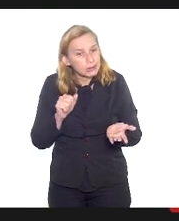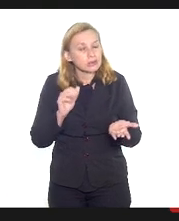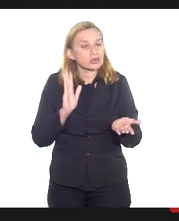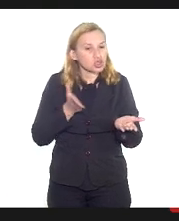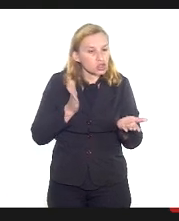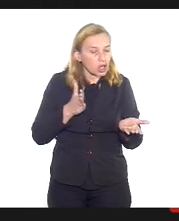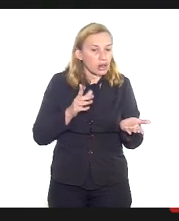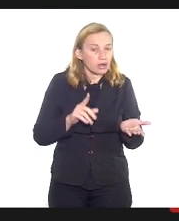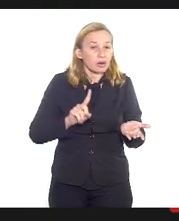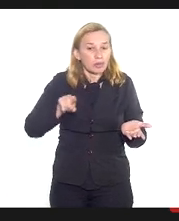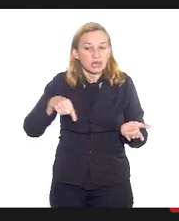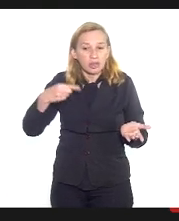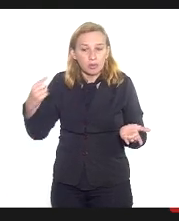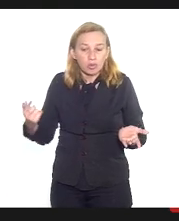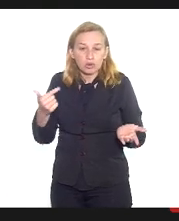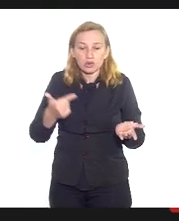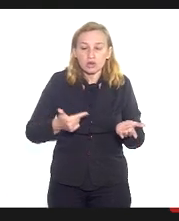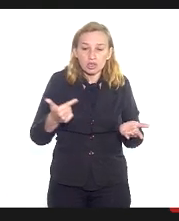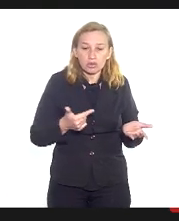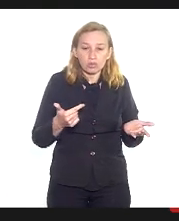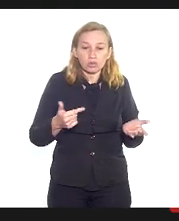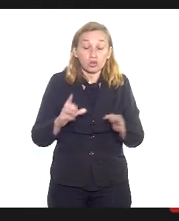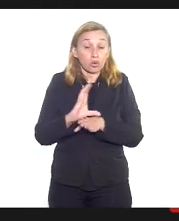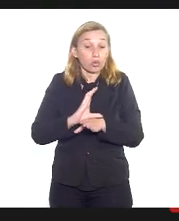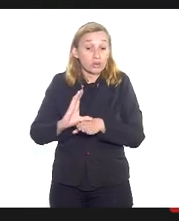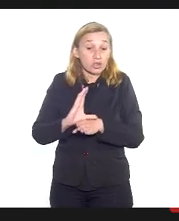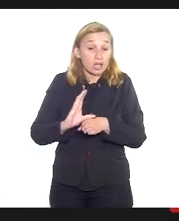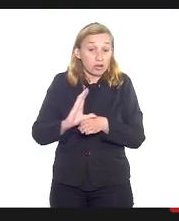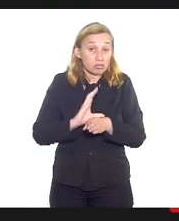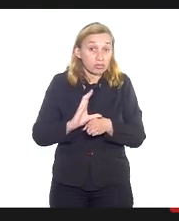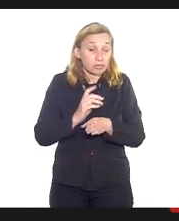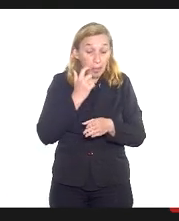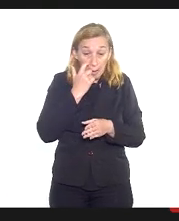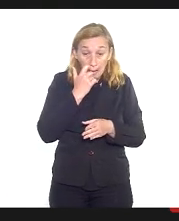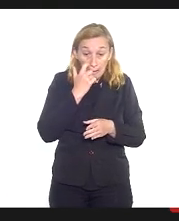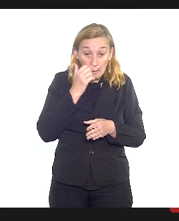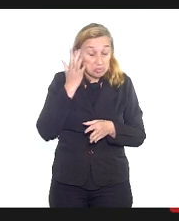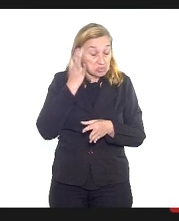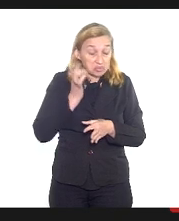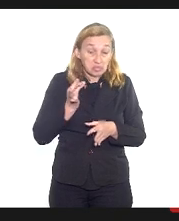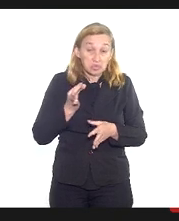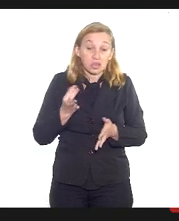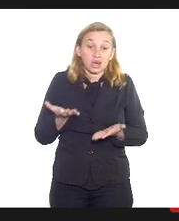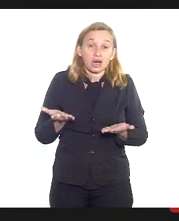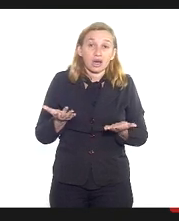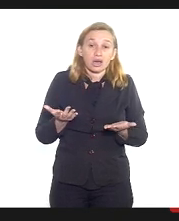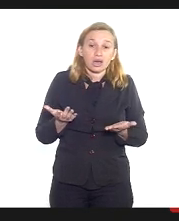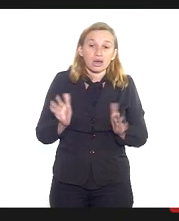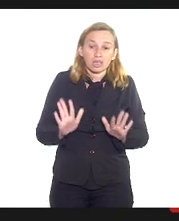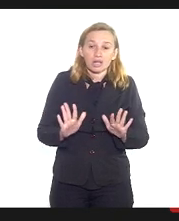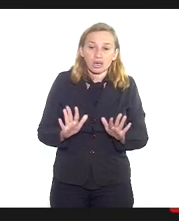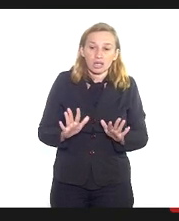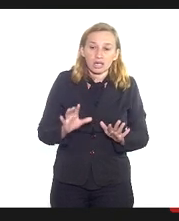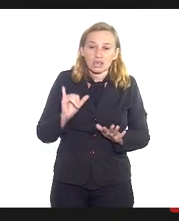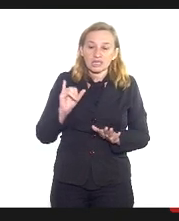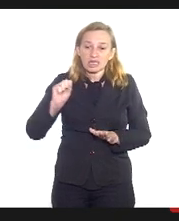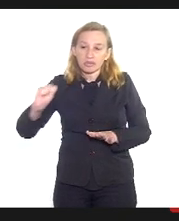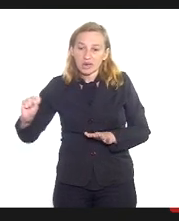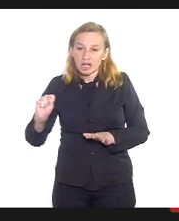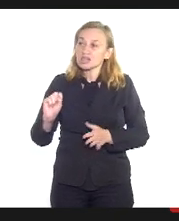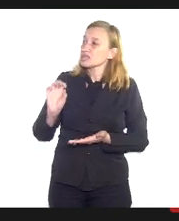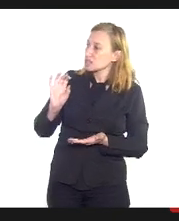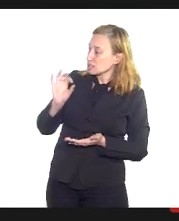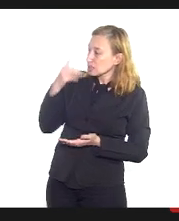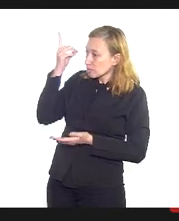para depois, na segunda instância, ser o conselho. Então, não estou entendendo... É pelo ICMS, deputado, o senhor tem